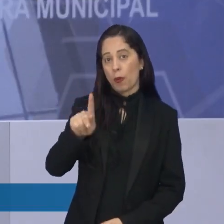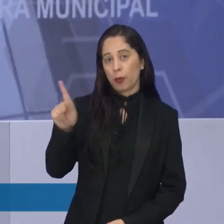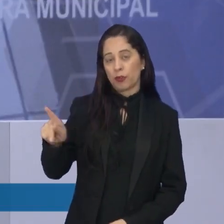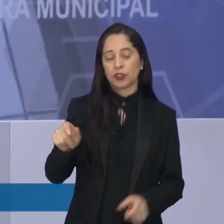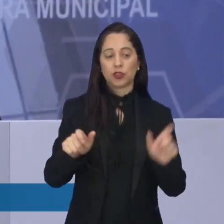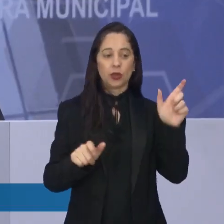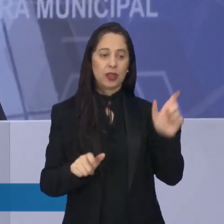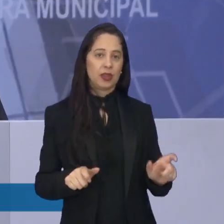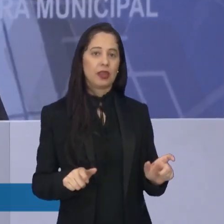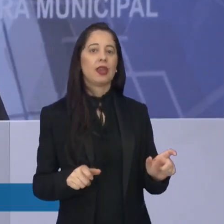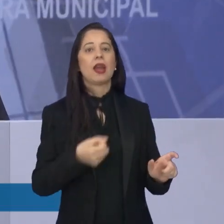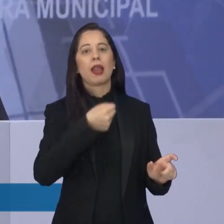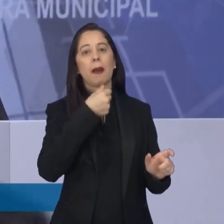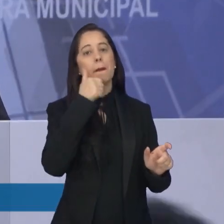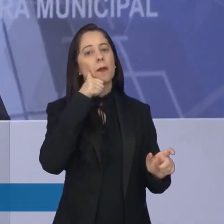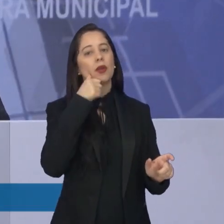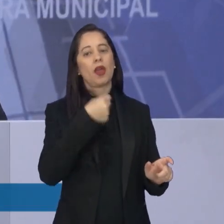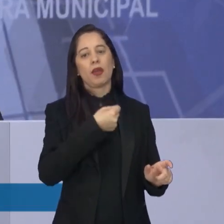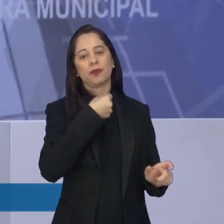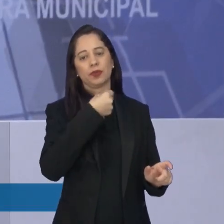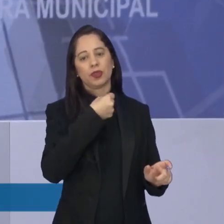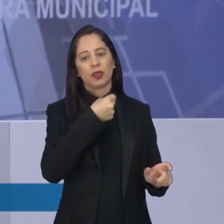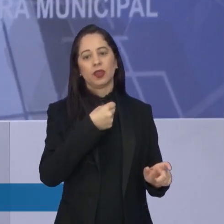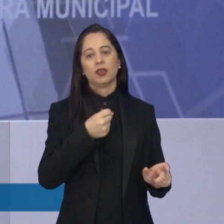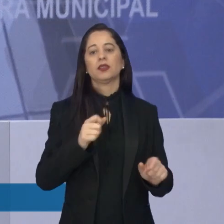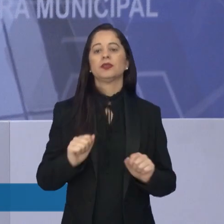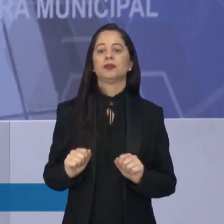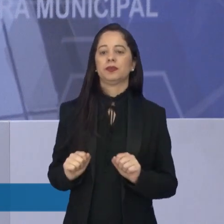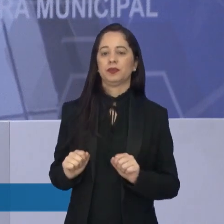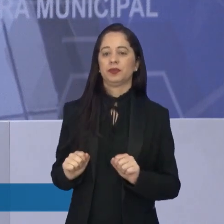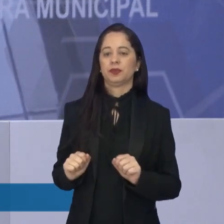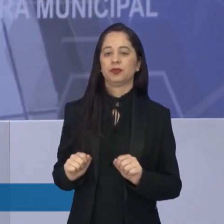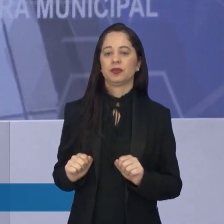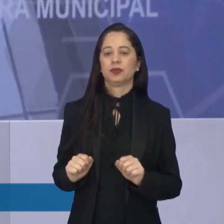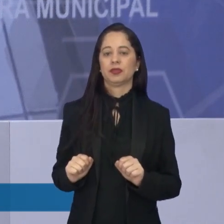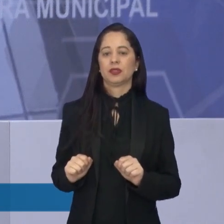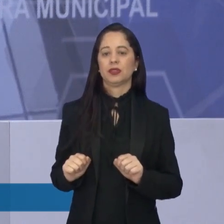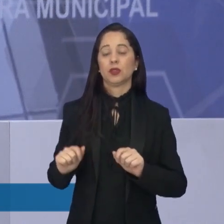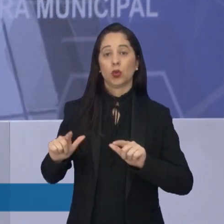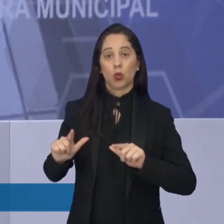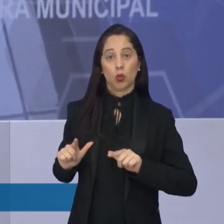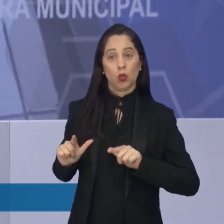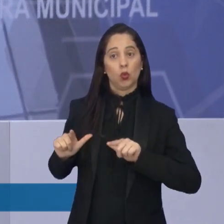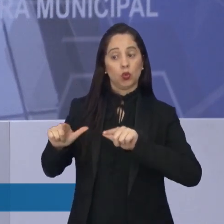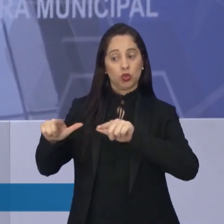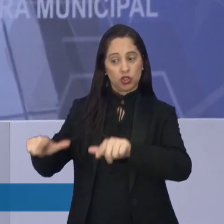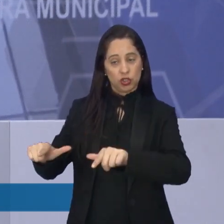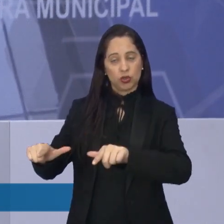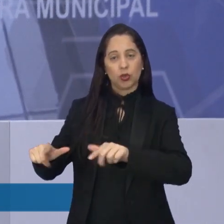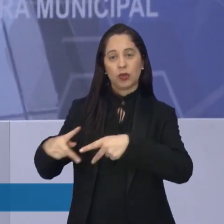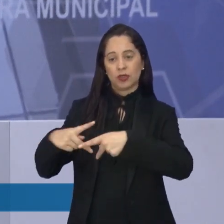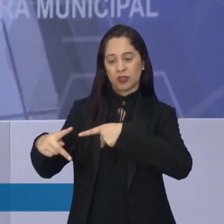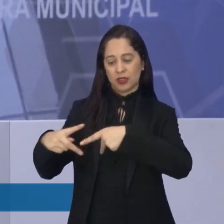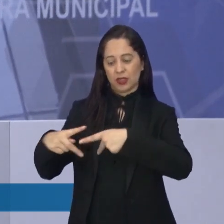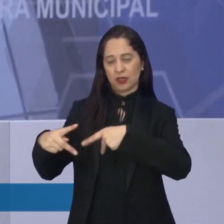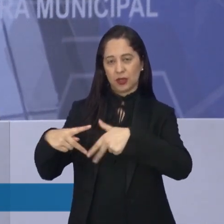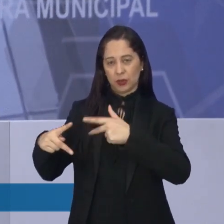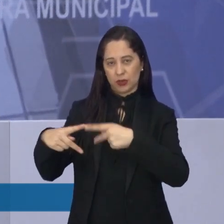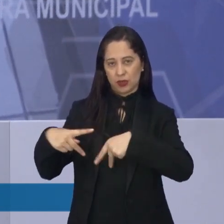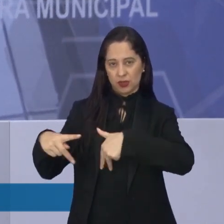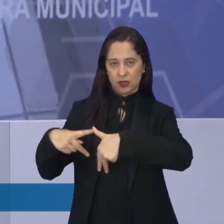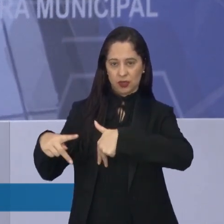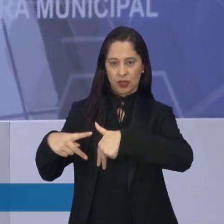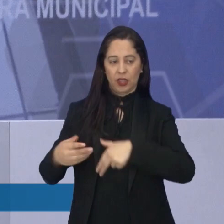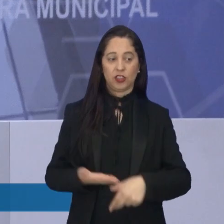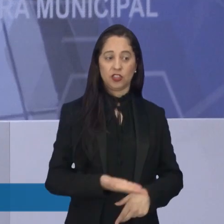da jornalista Fernanda Soares. Nas mãos do Armando, nós vamos passar o título de cidadão joseense. E nas mãos